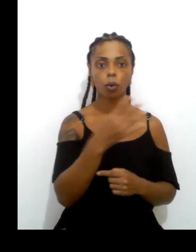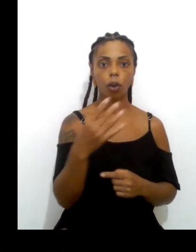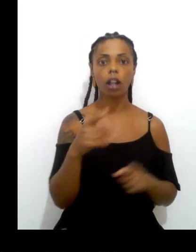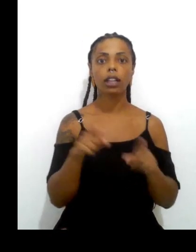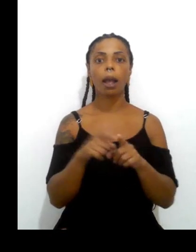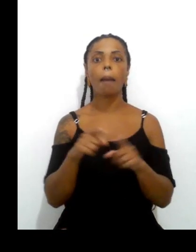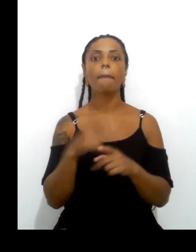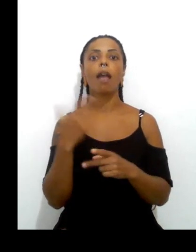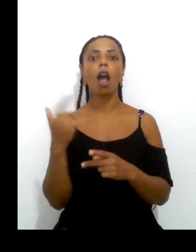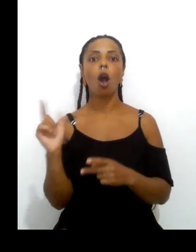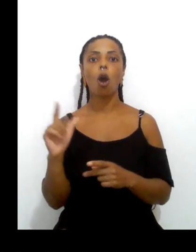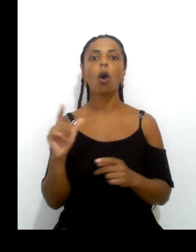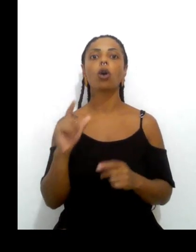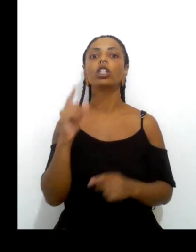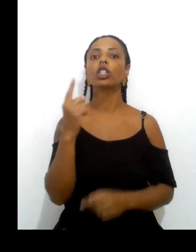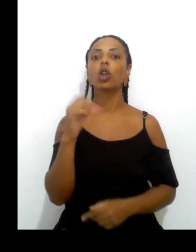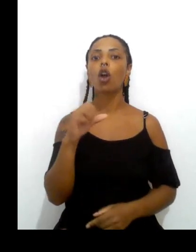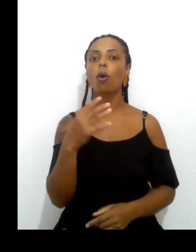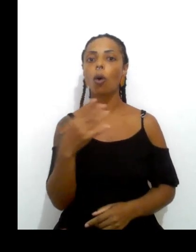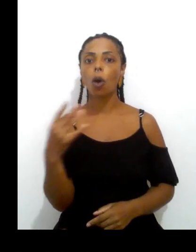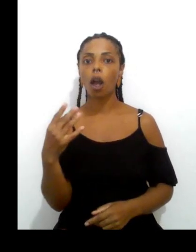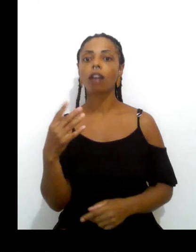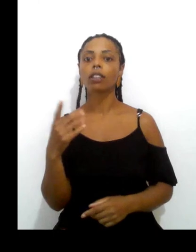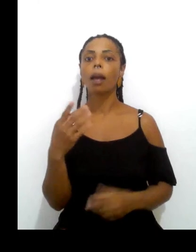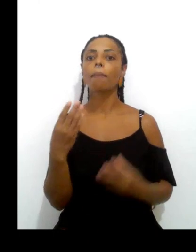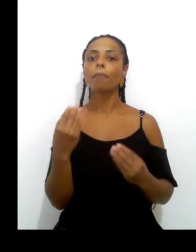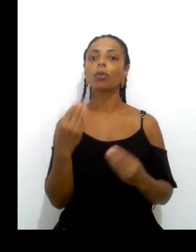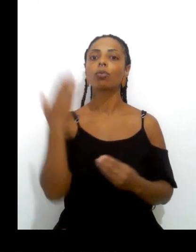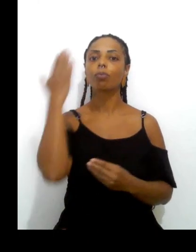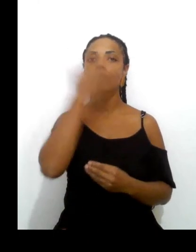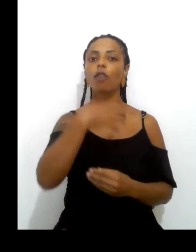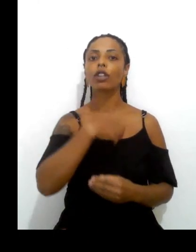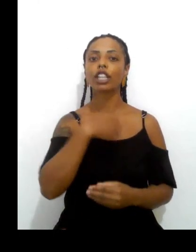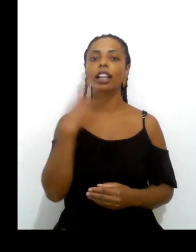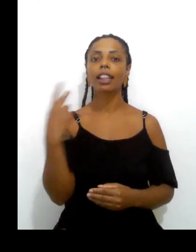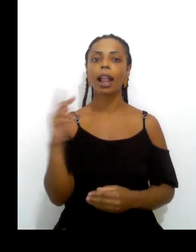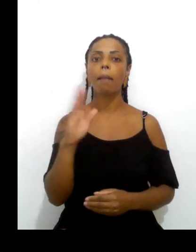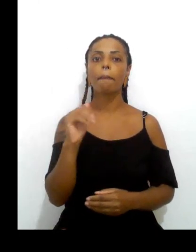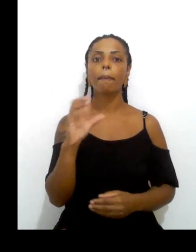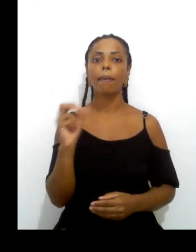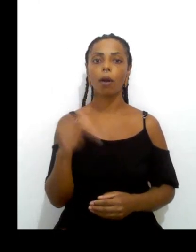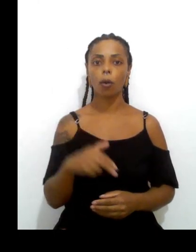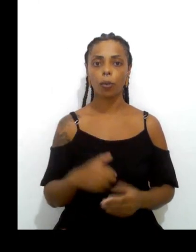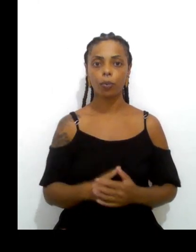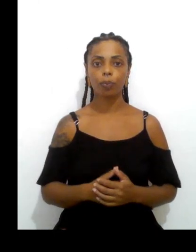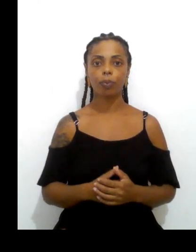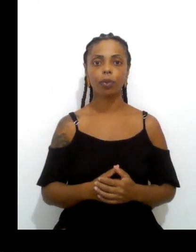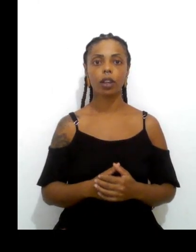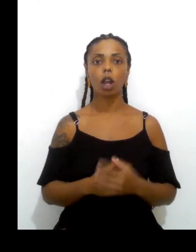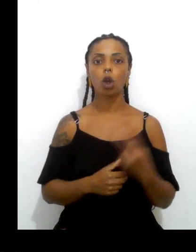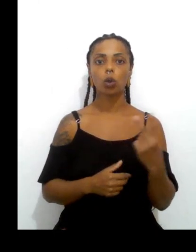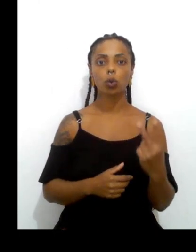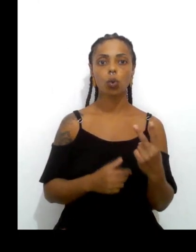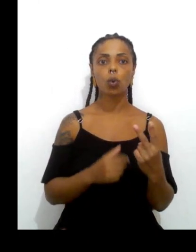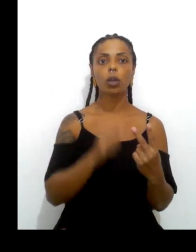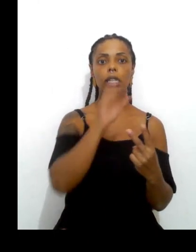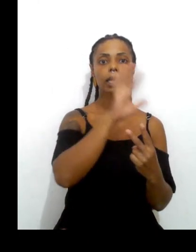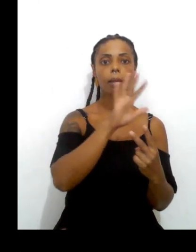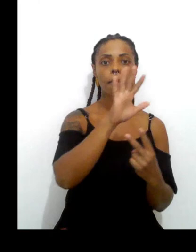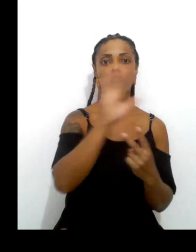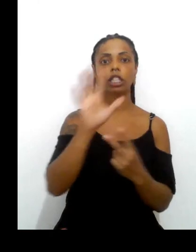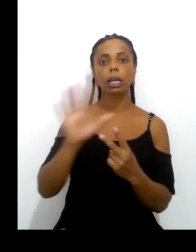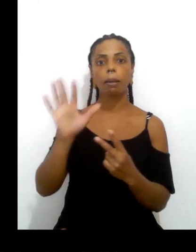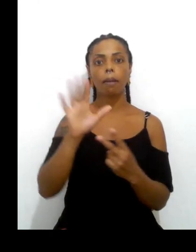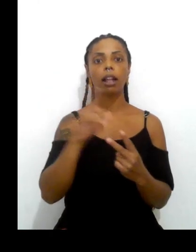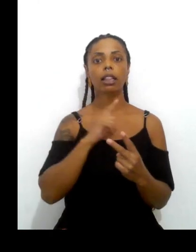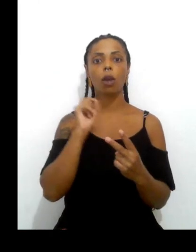pública de Baker os dois conjuntos de imagens se envolvem na estética